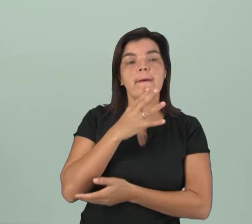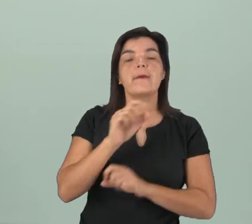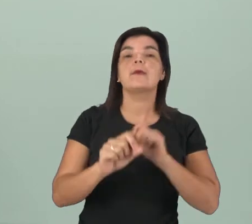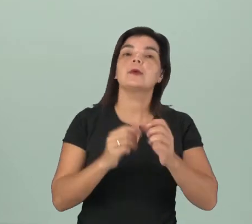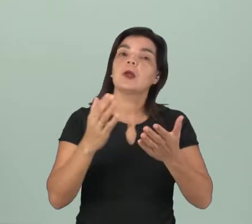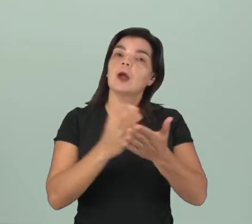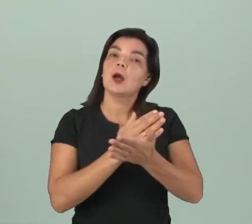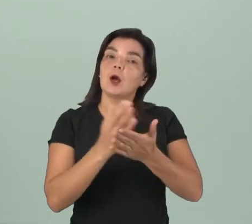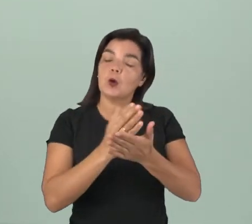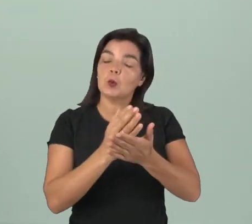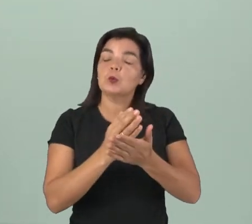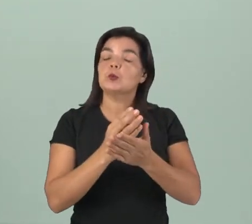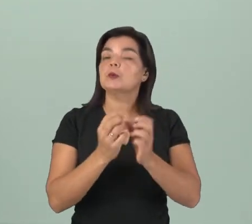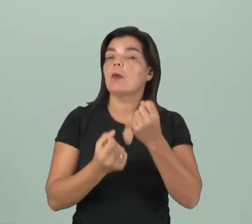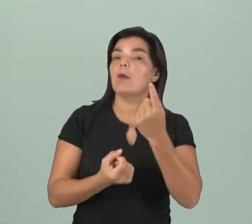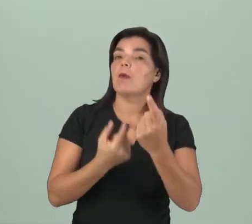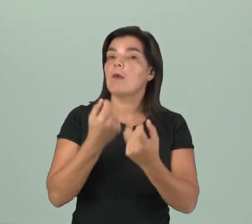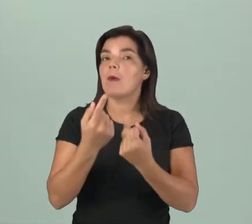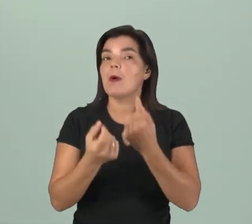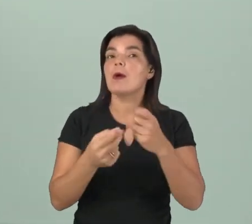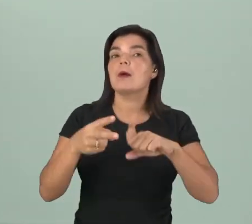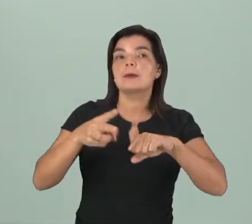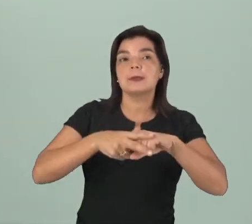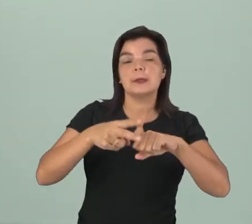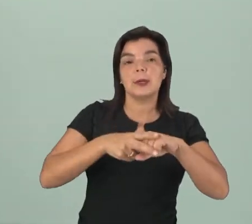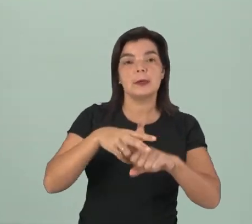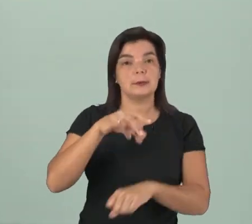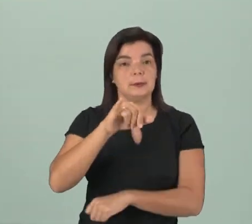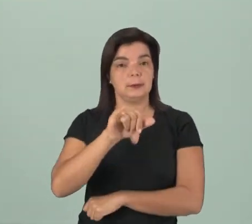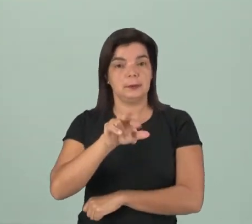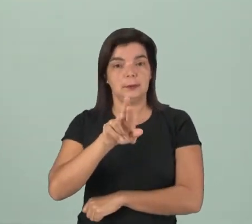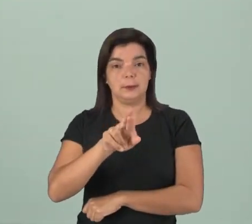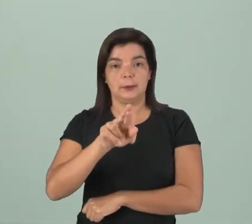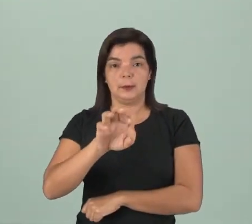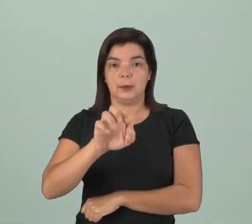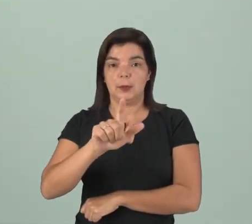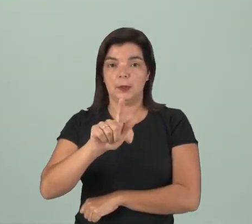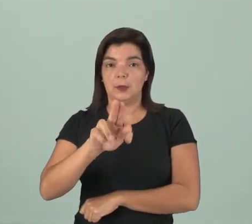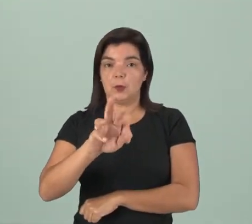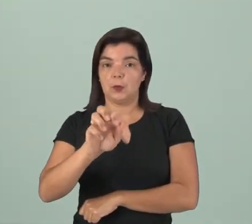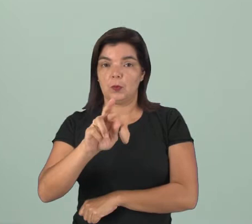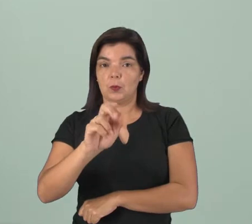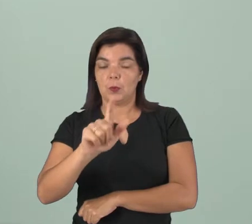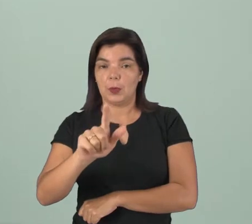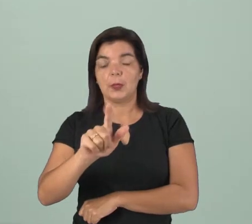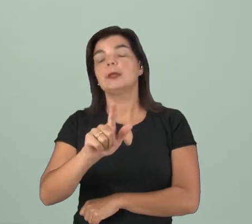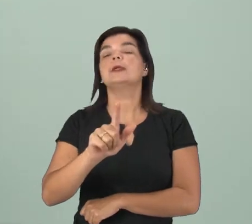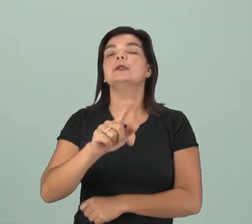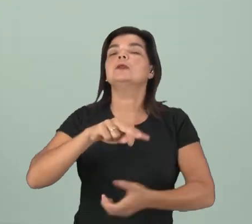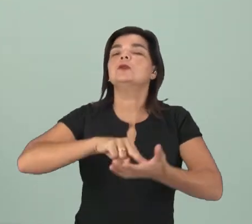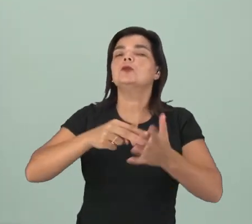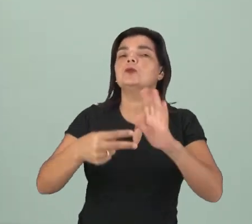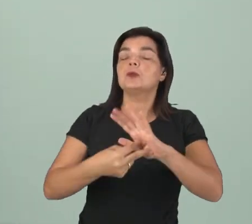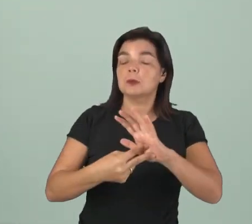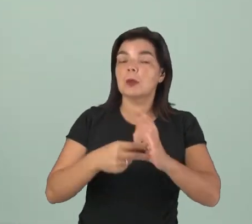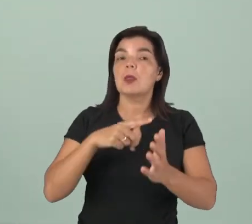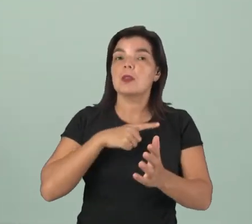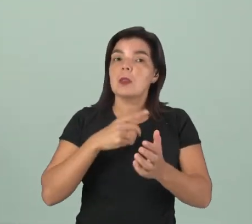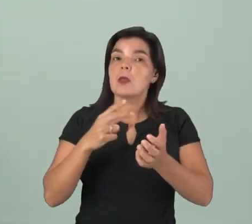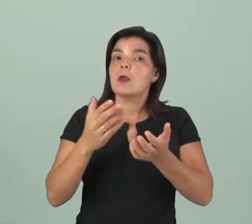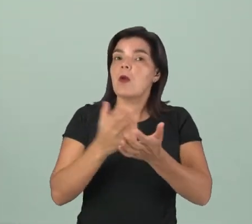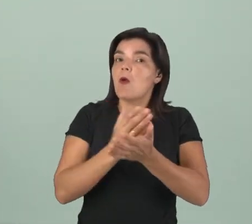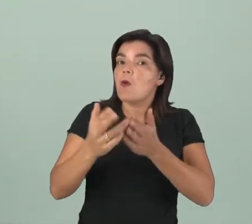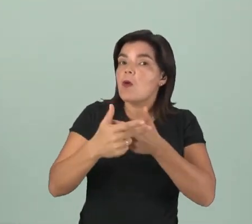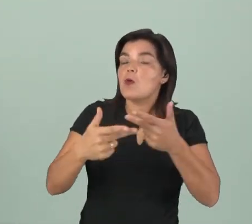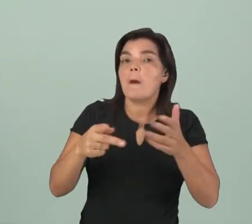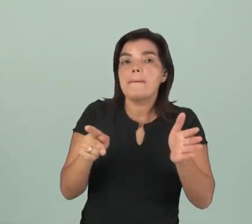conhecer algumas particularidades, são os chamados verbos irregulares, tá, galerinha? Quando eu falo de irregularidade, eu falo que tem alguma